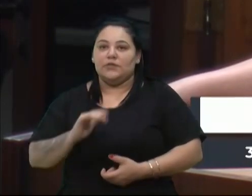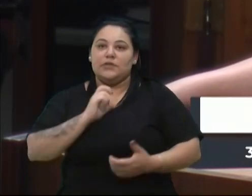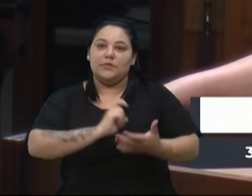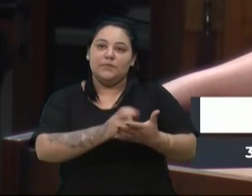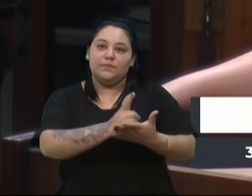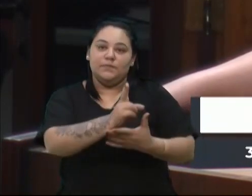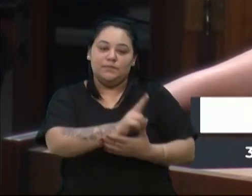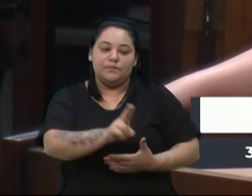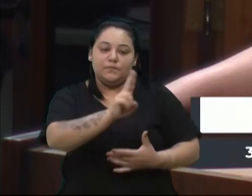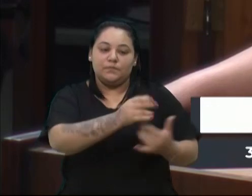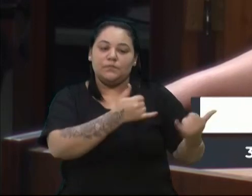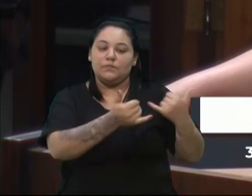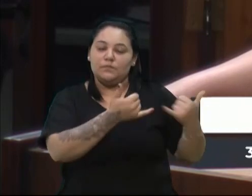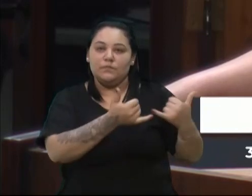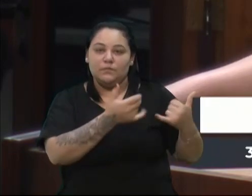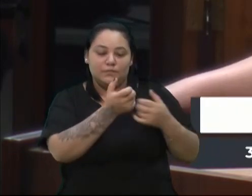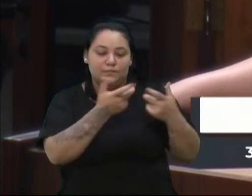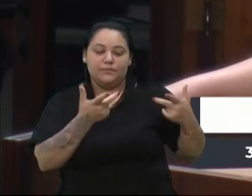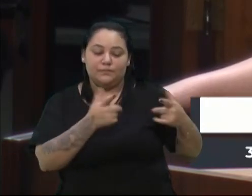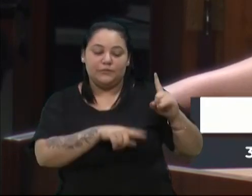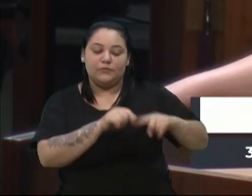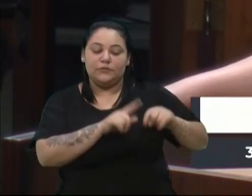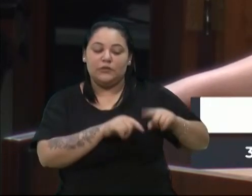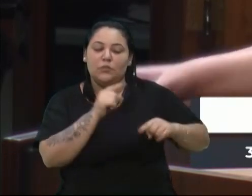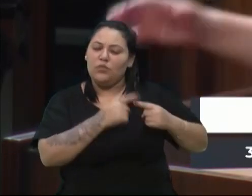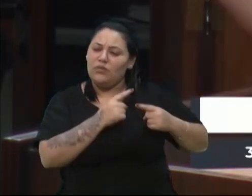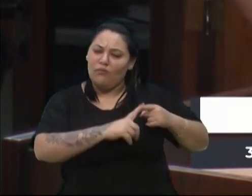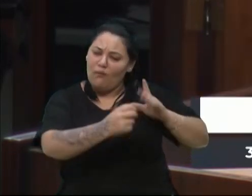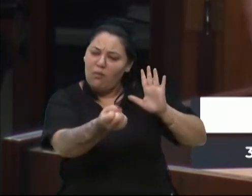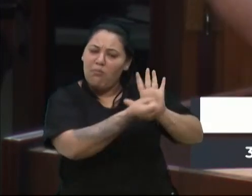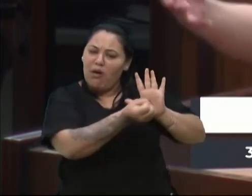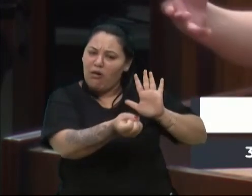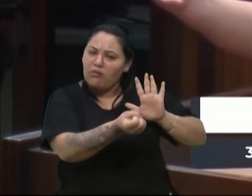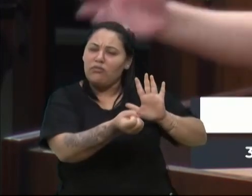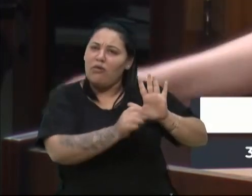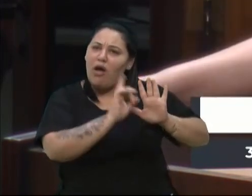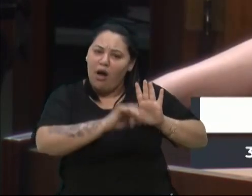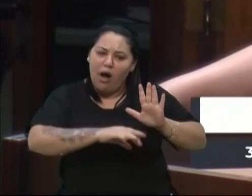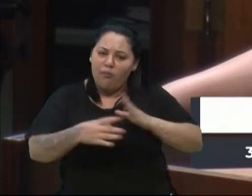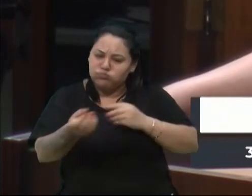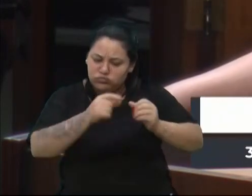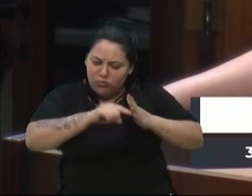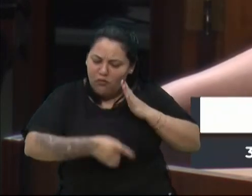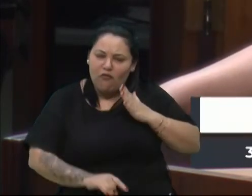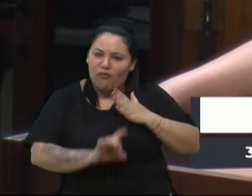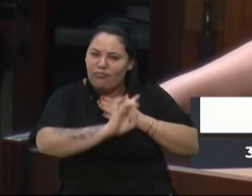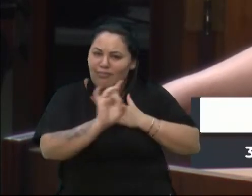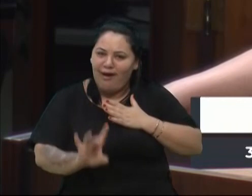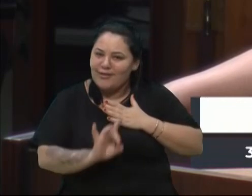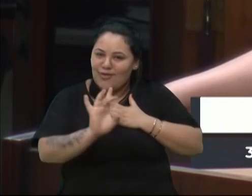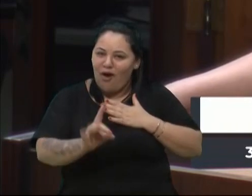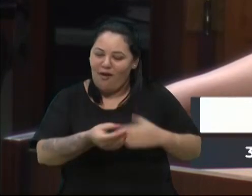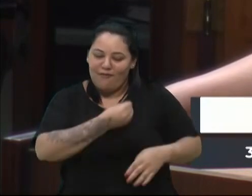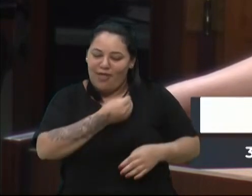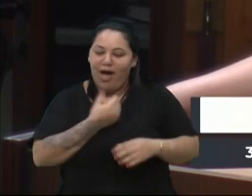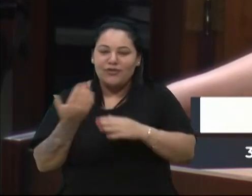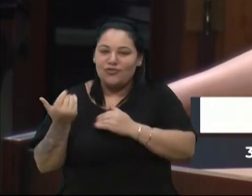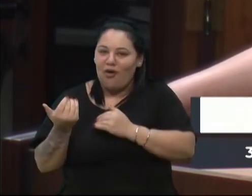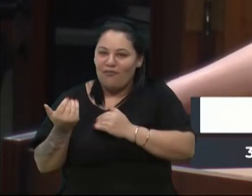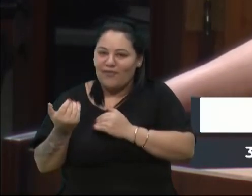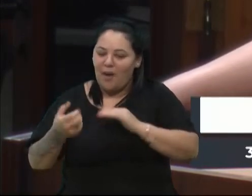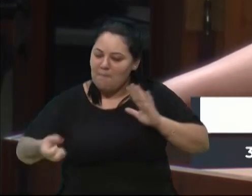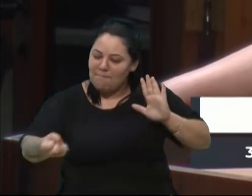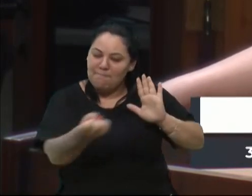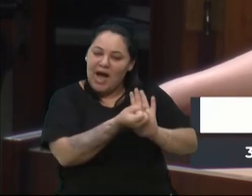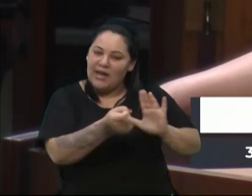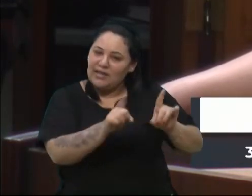de exemplo disso, porque o impacto ele vai para além da vida dos jovens, ele impacta diretamente na vida